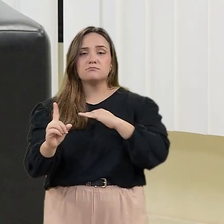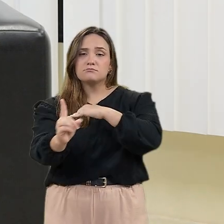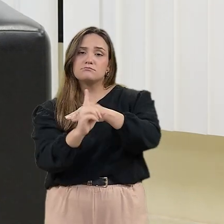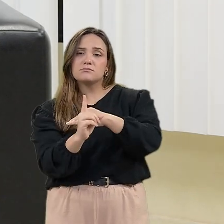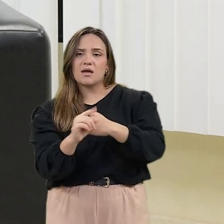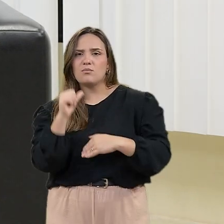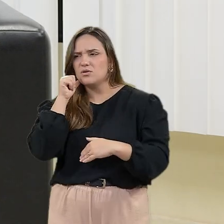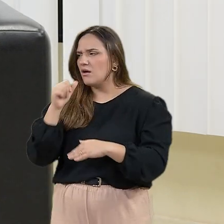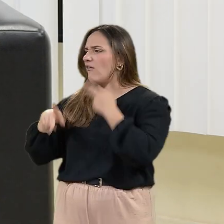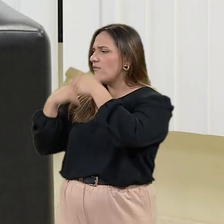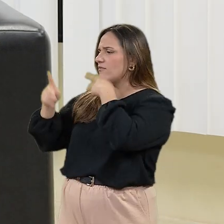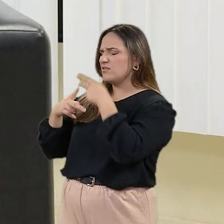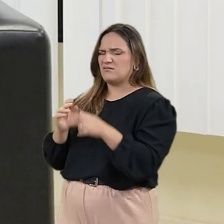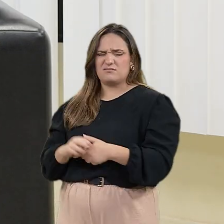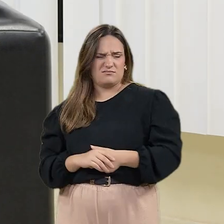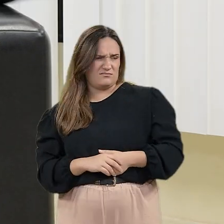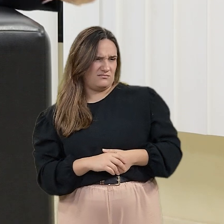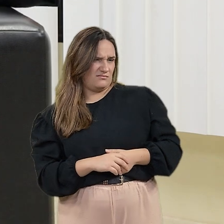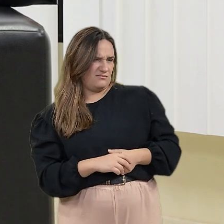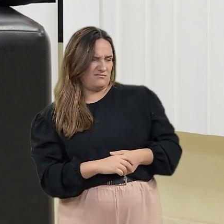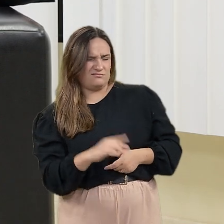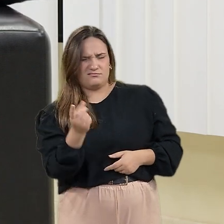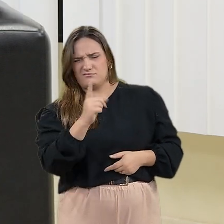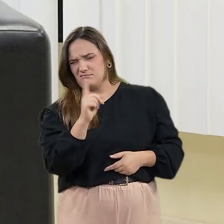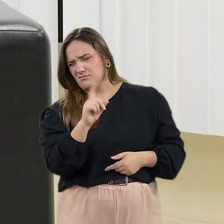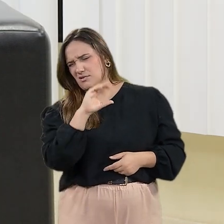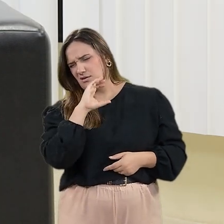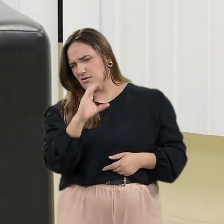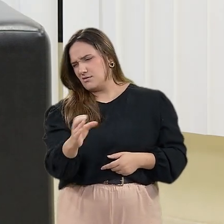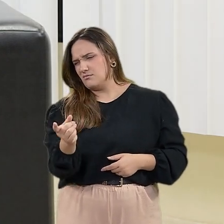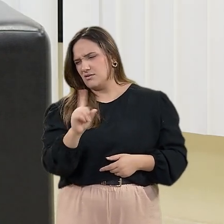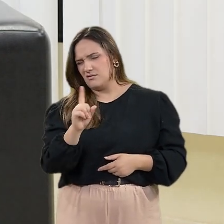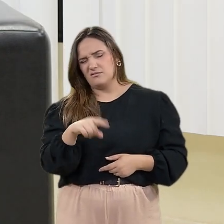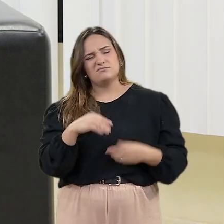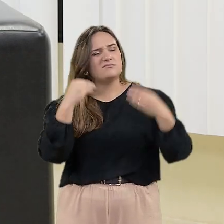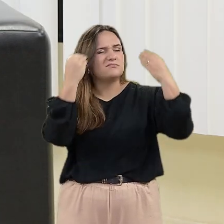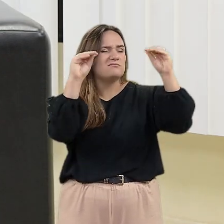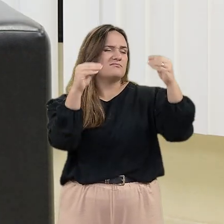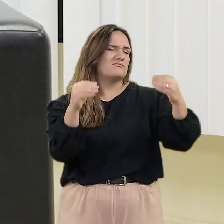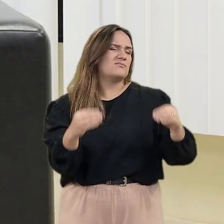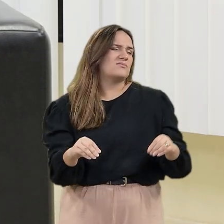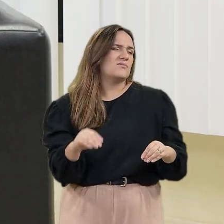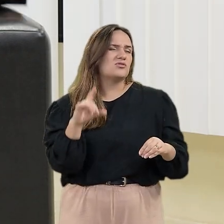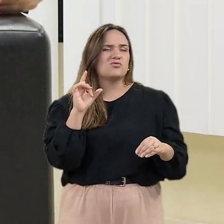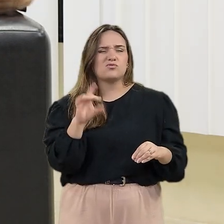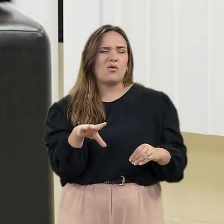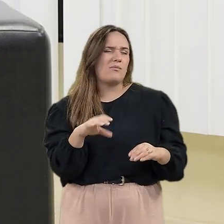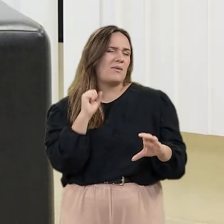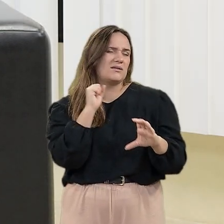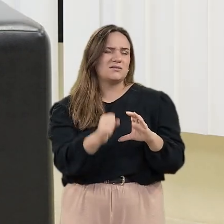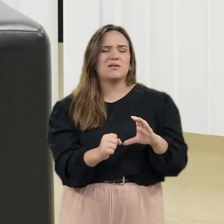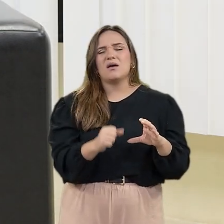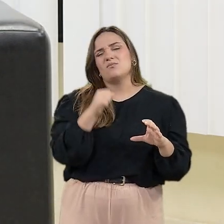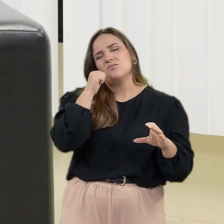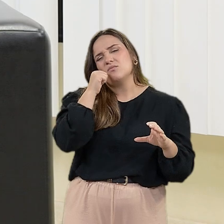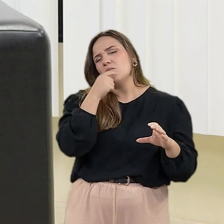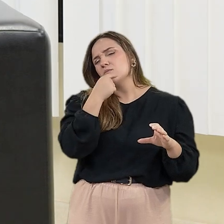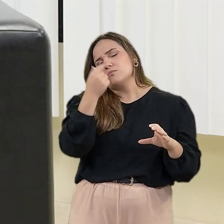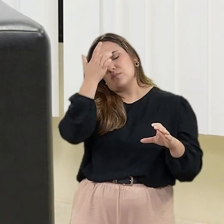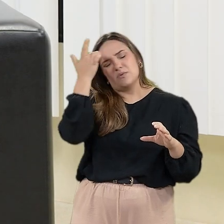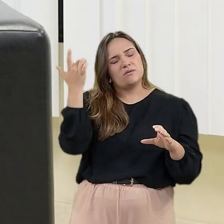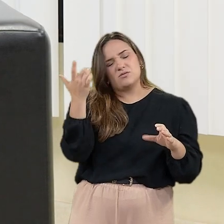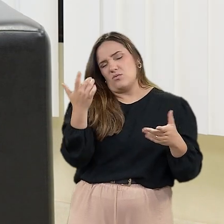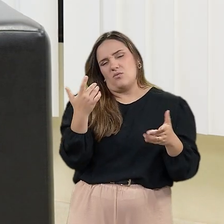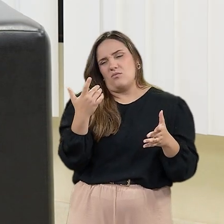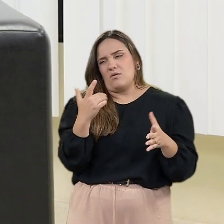pode, às vezes por falta de informação, até cadastrar aquilo, classificar aquilo num boletim de ocorrência como homicídio, quando na verdade é um